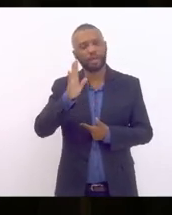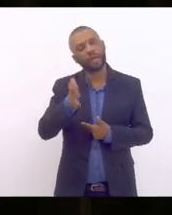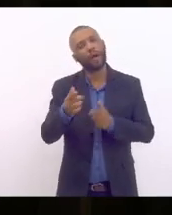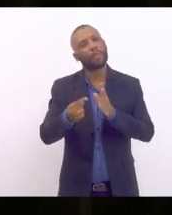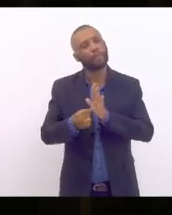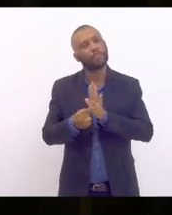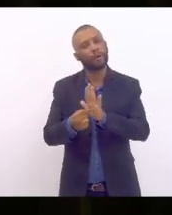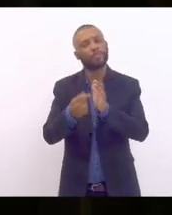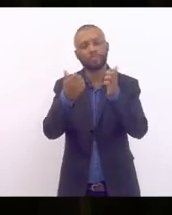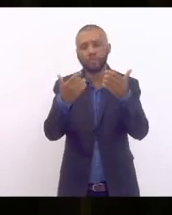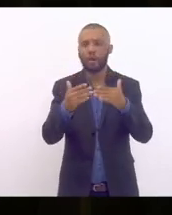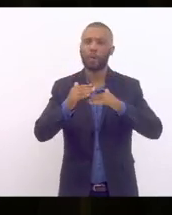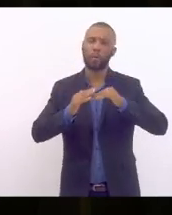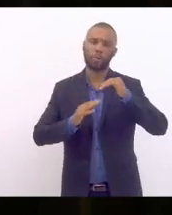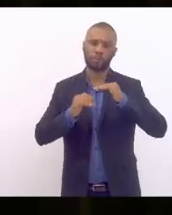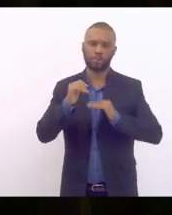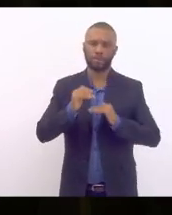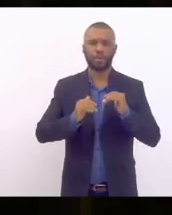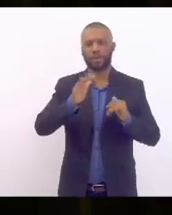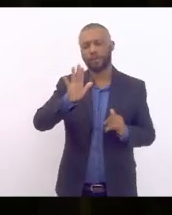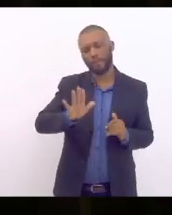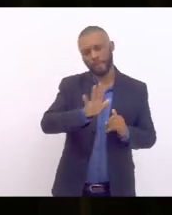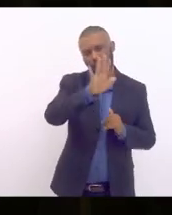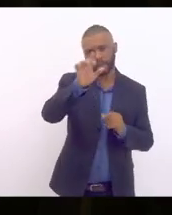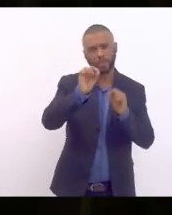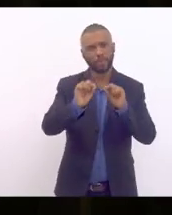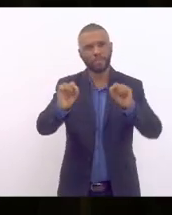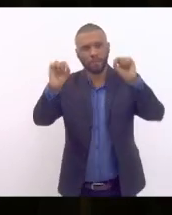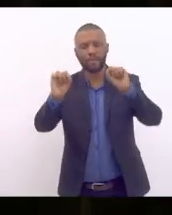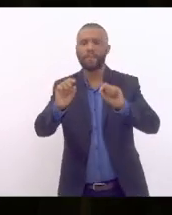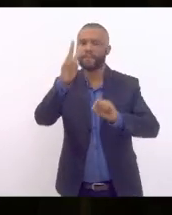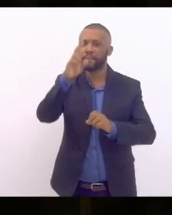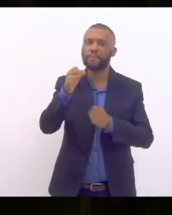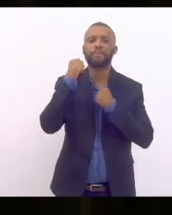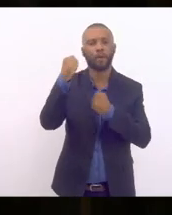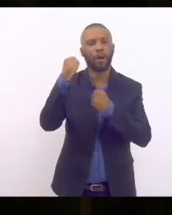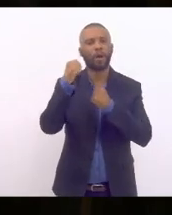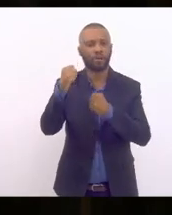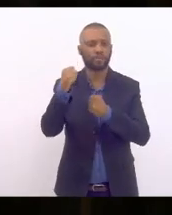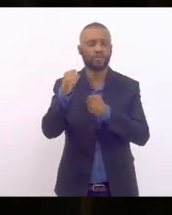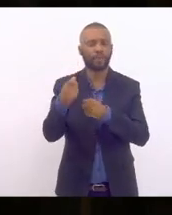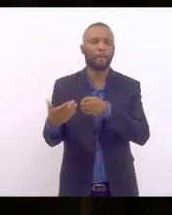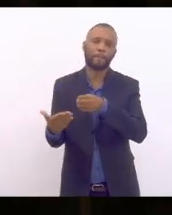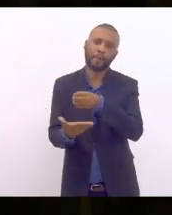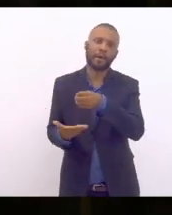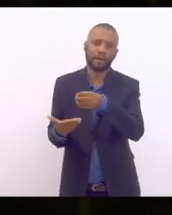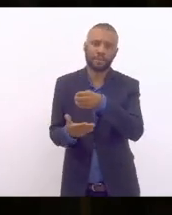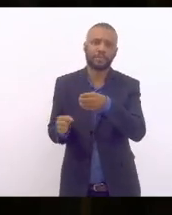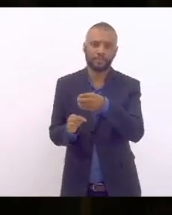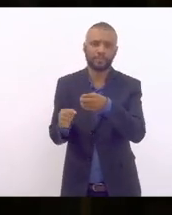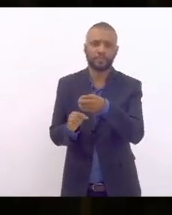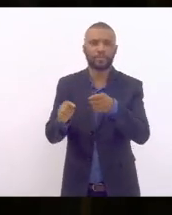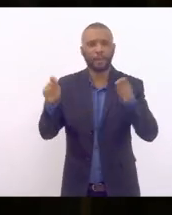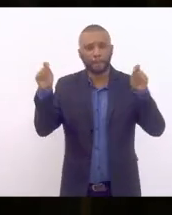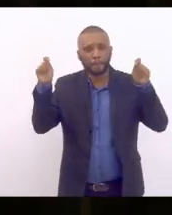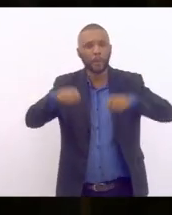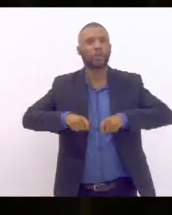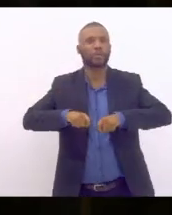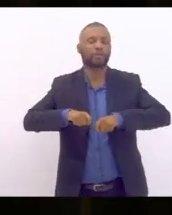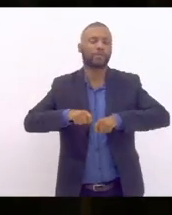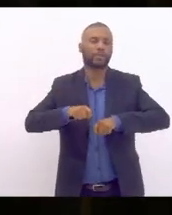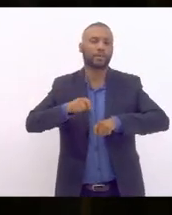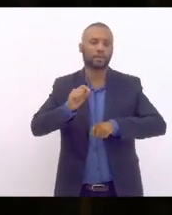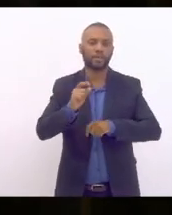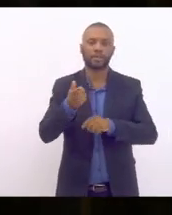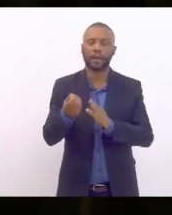possa aí construir uma nação forte é fundada na a possibilidade